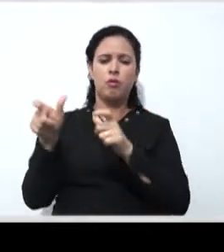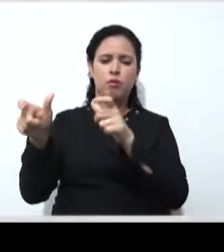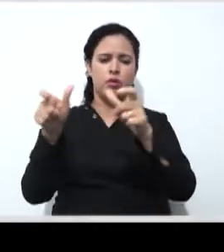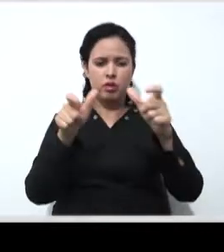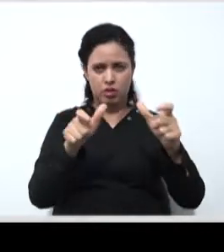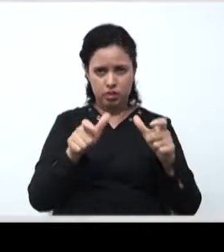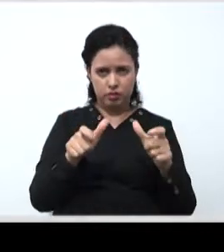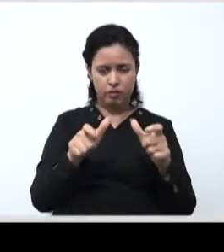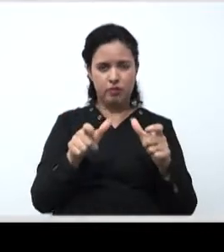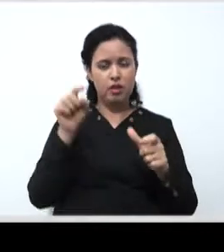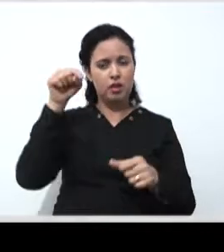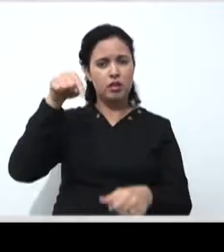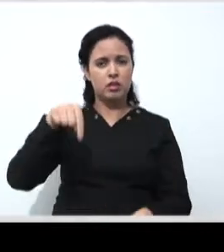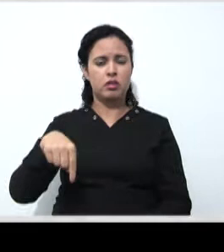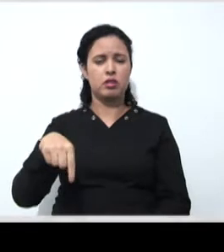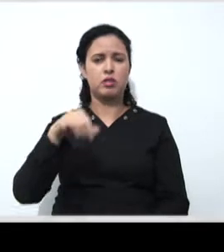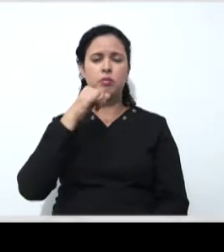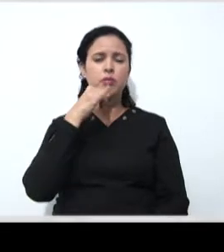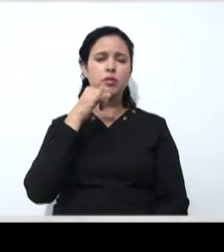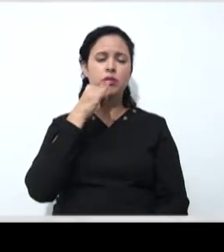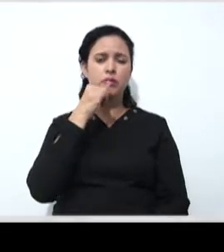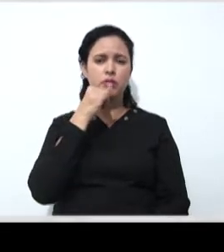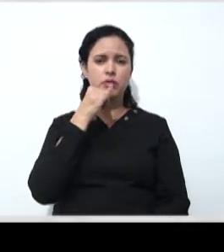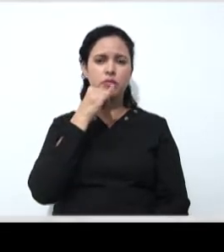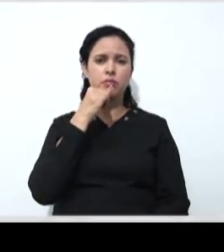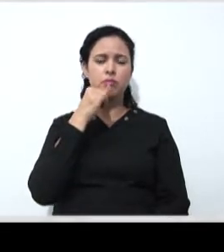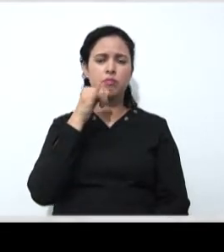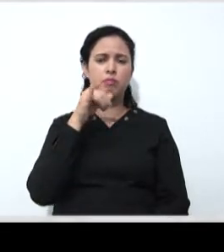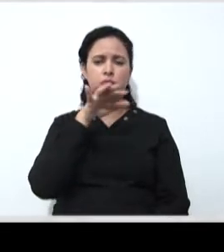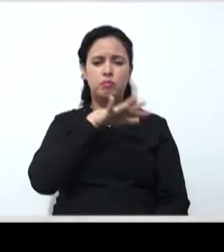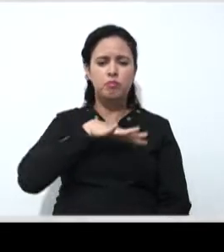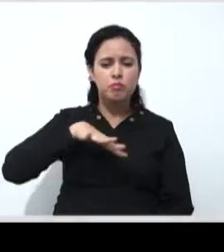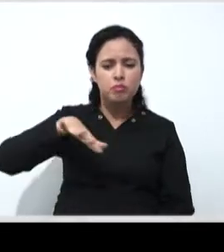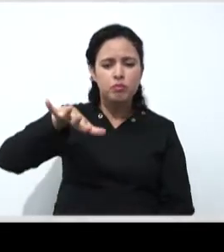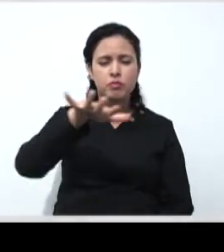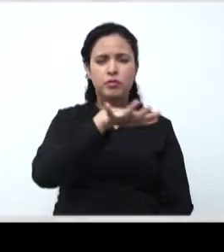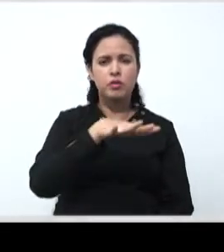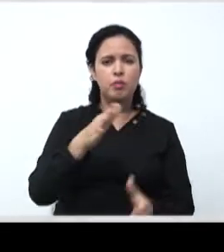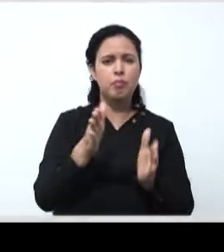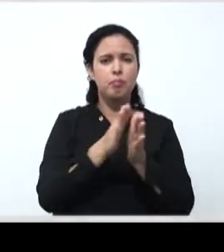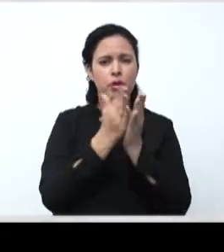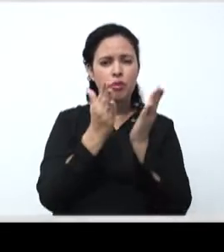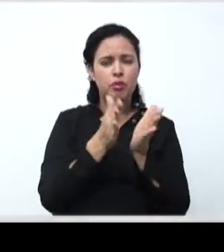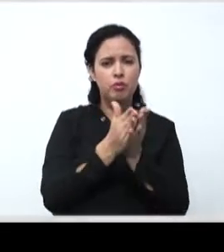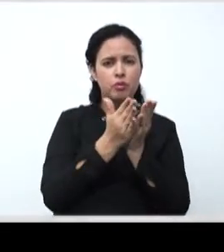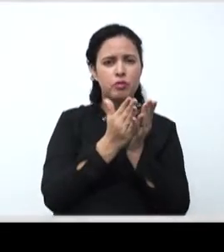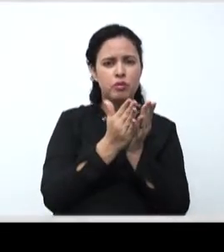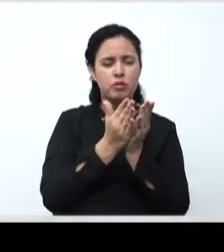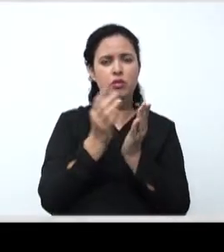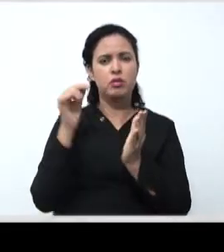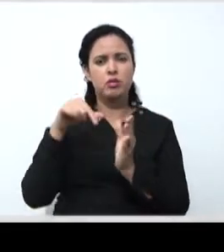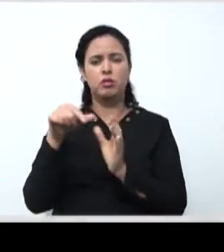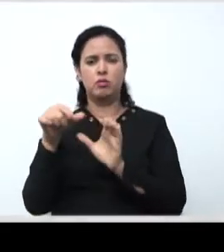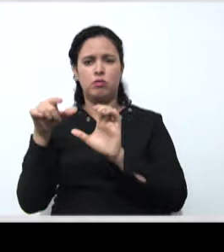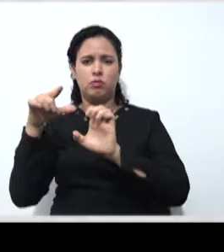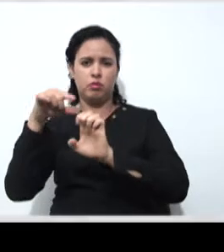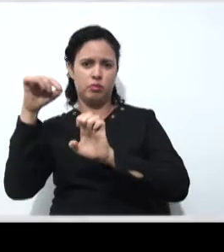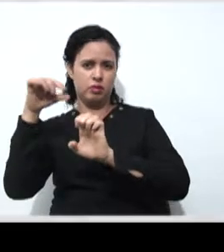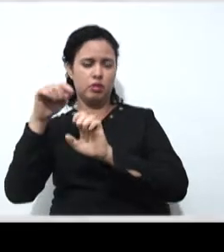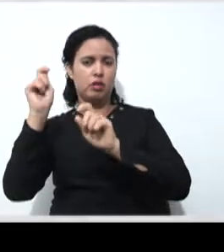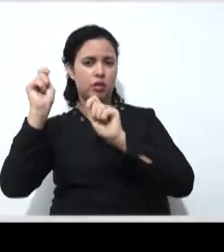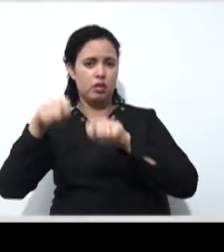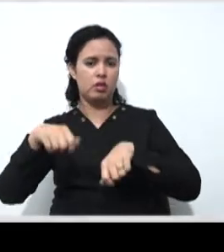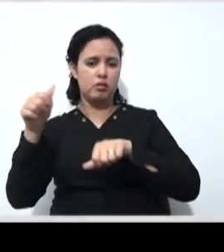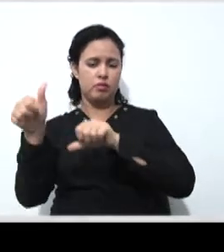uma realidade de uma região pobre ou muito empobrecida, através do empreendedorismo elas podem mudar a